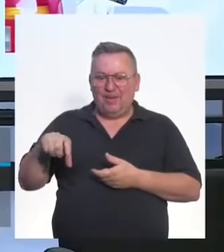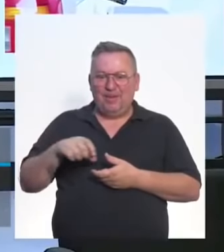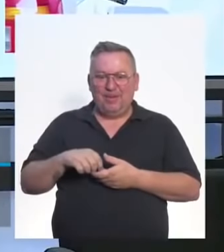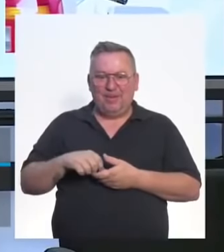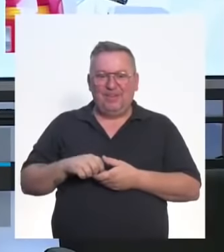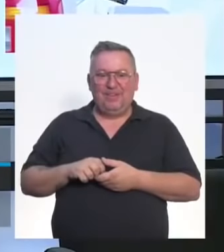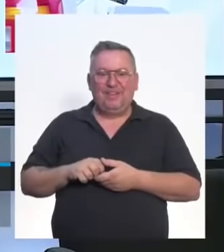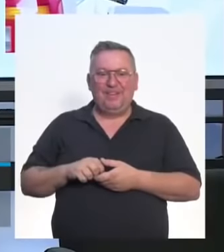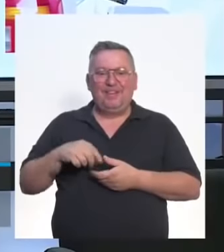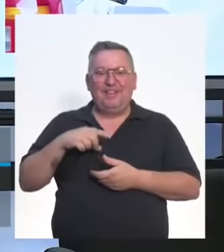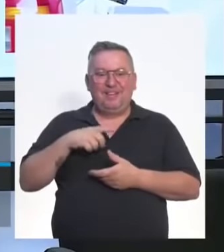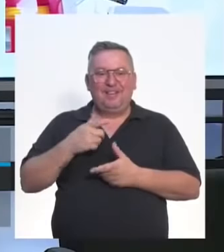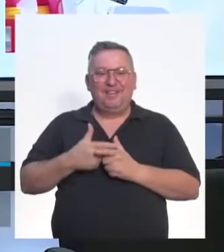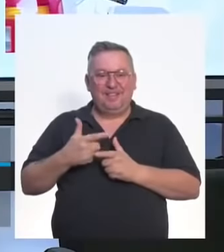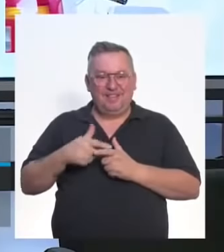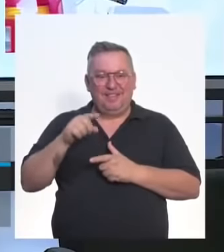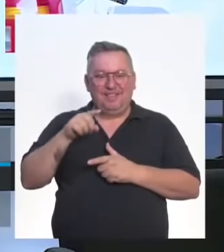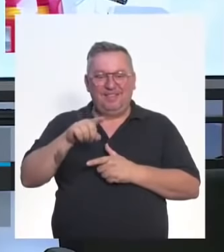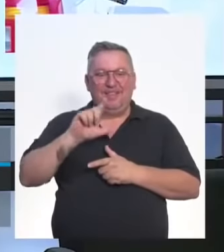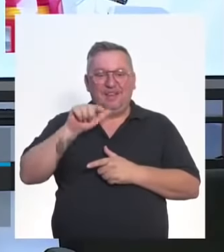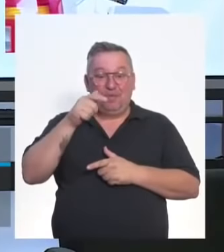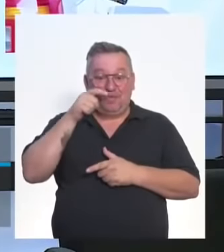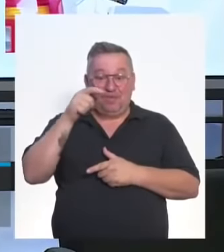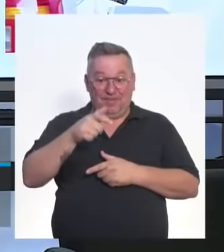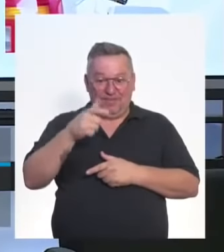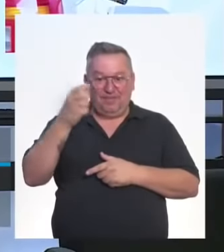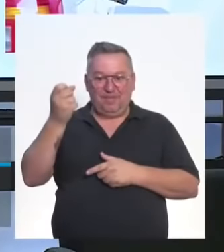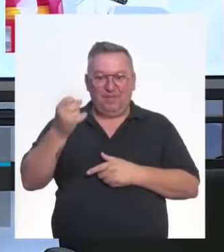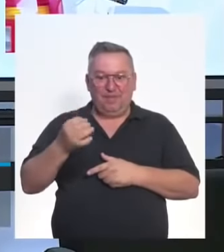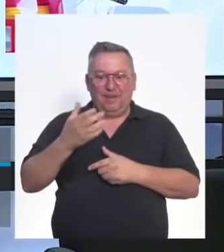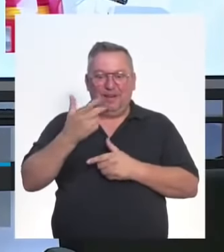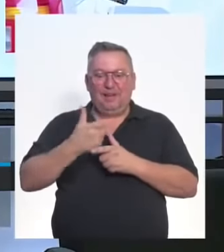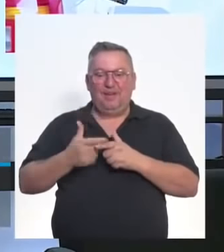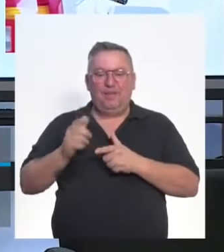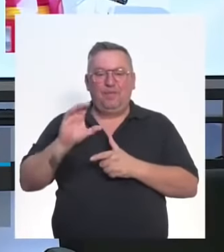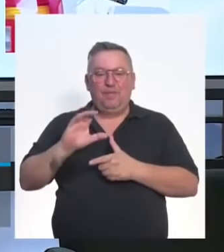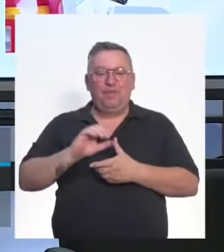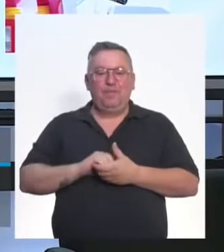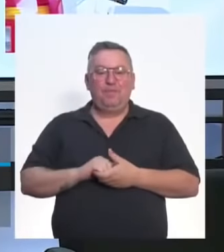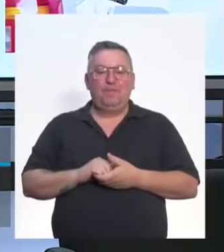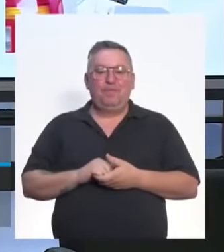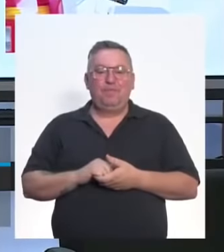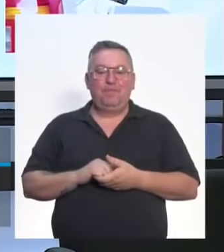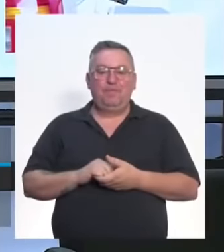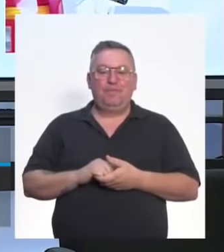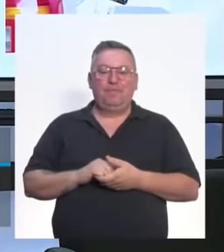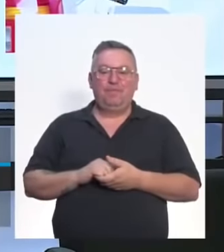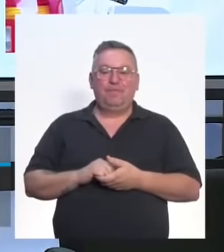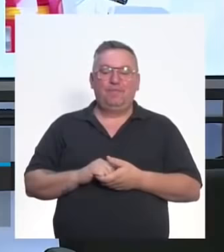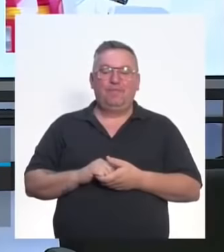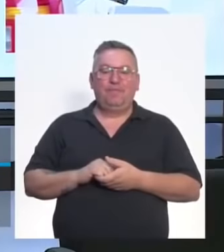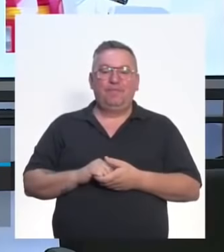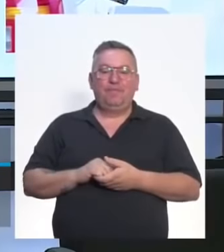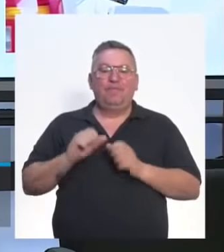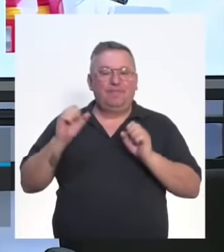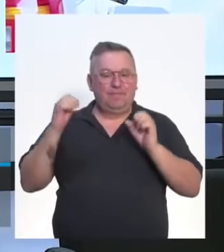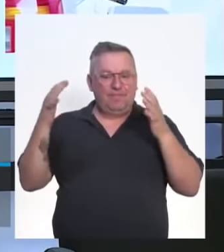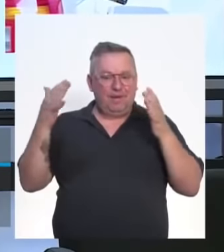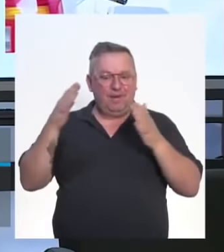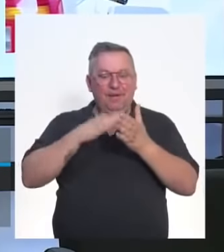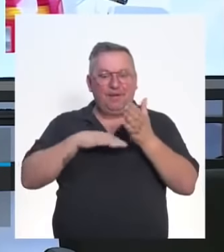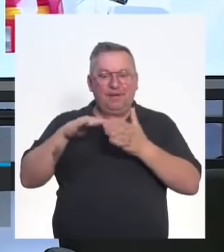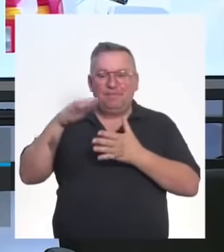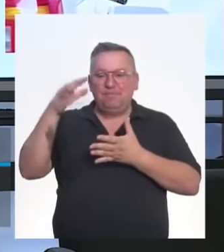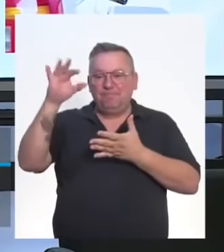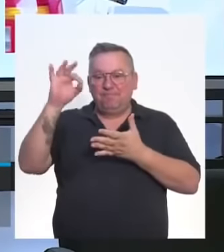do cartão. Tem um probleminha daqui a pouco, a gente vai comentar sobre essa questão. Aí, tudo bem, gente? Parabéns a todos que